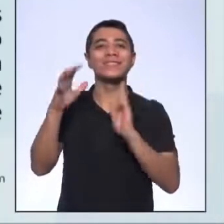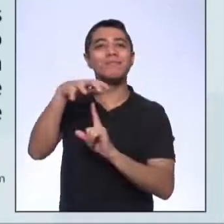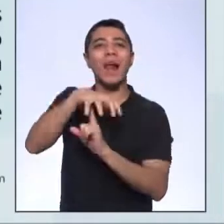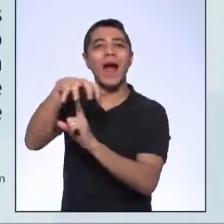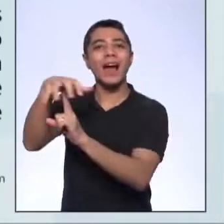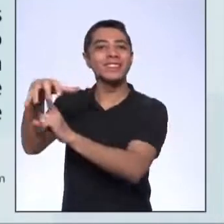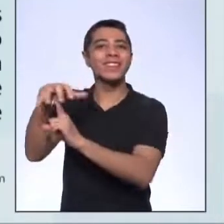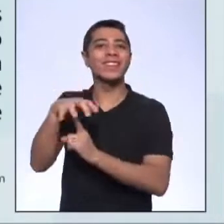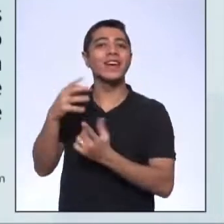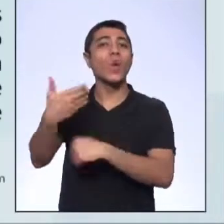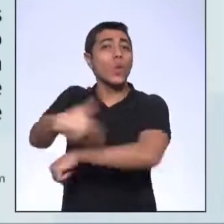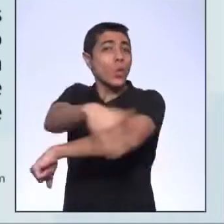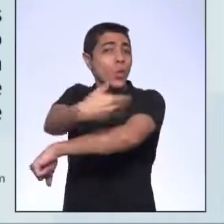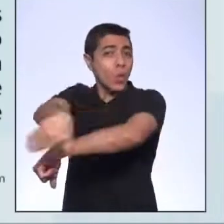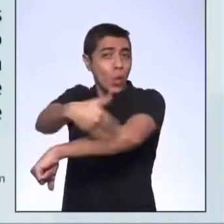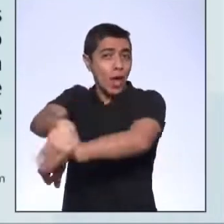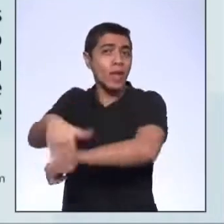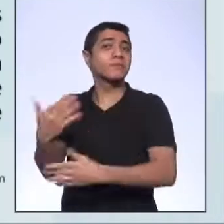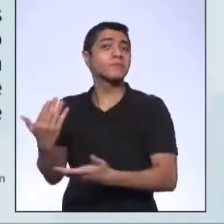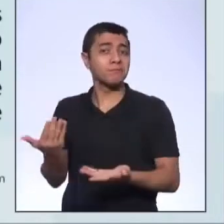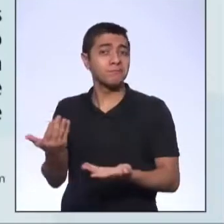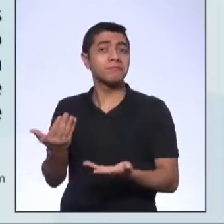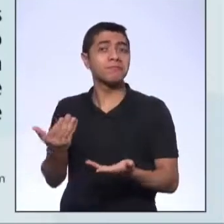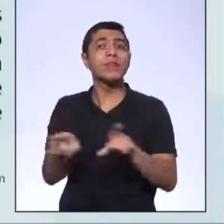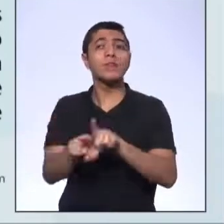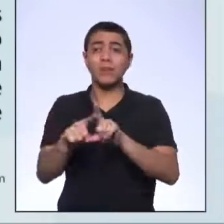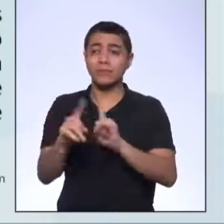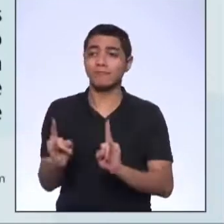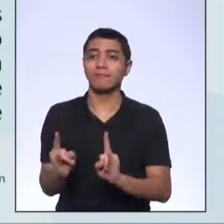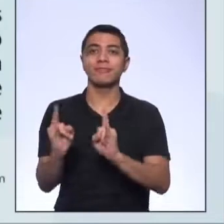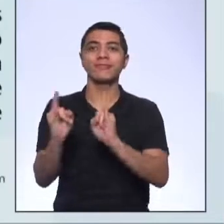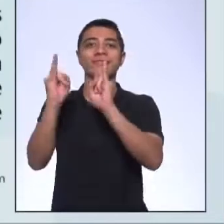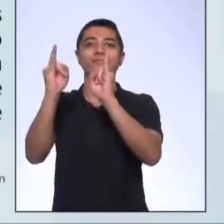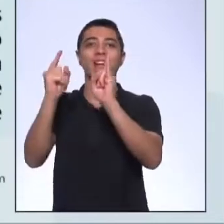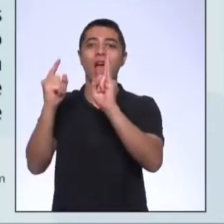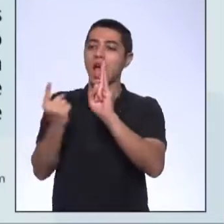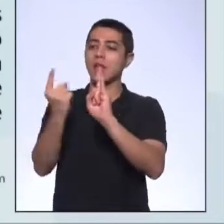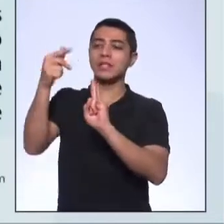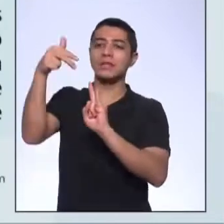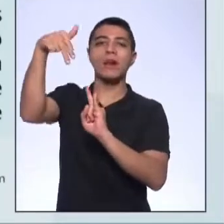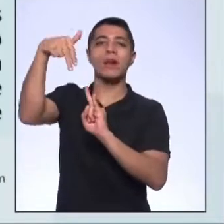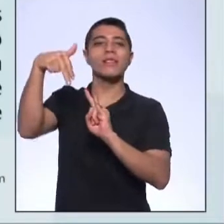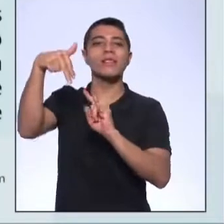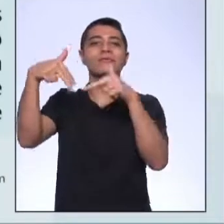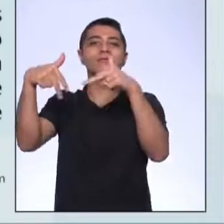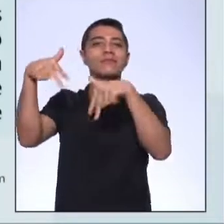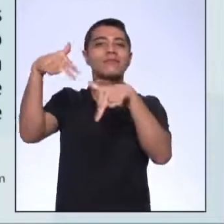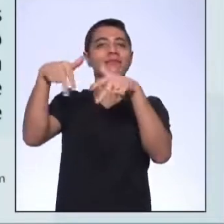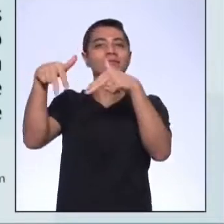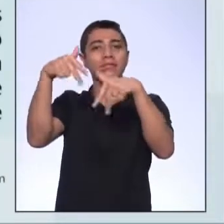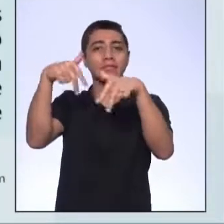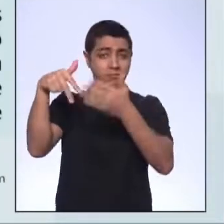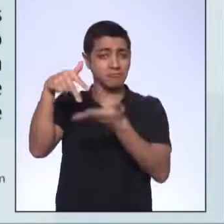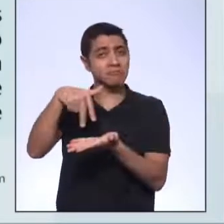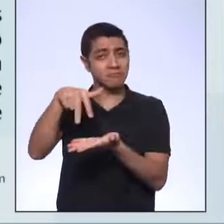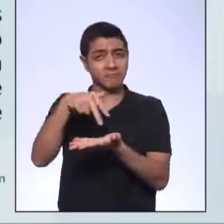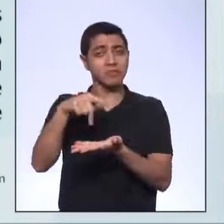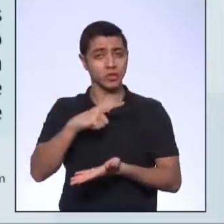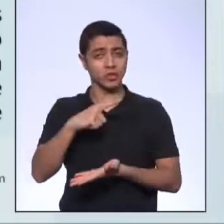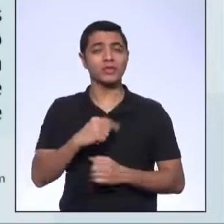esses novos espaços para dança deram início a alguns questionamentos sobre o que era convencional ou não na dança